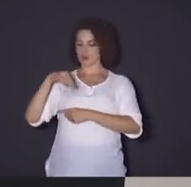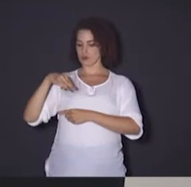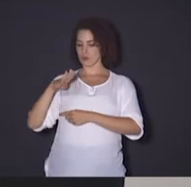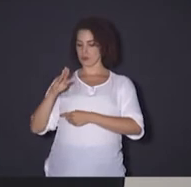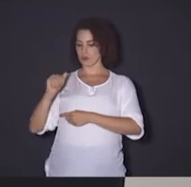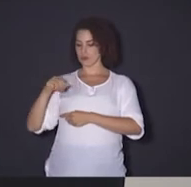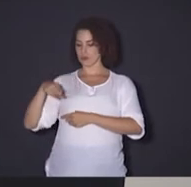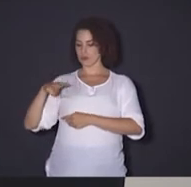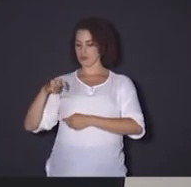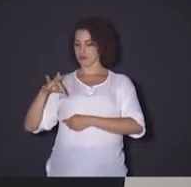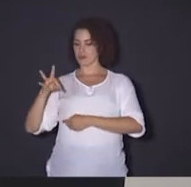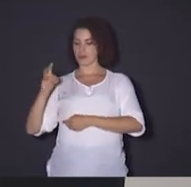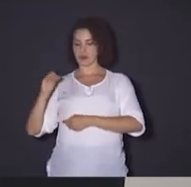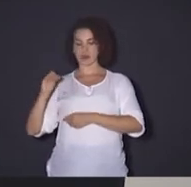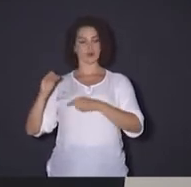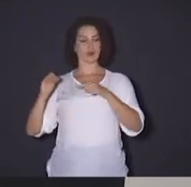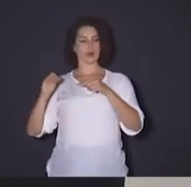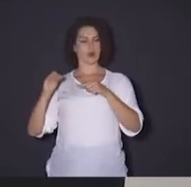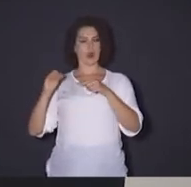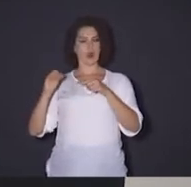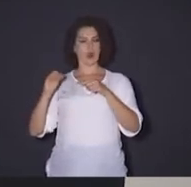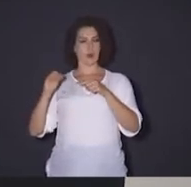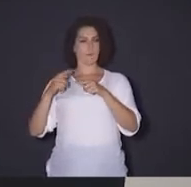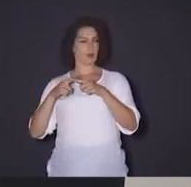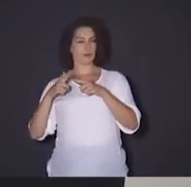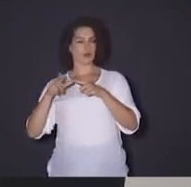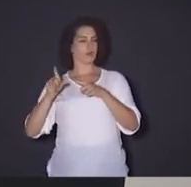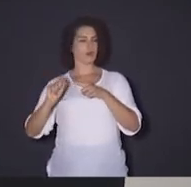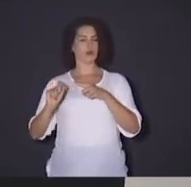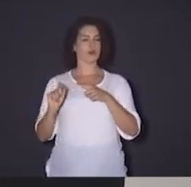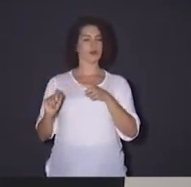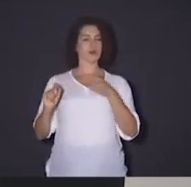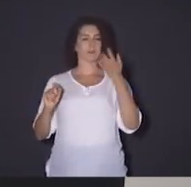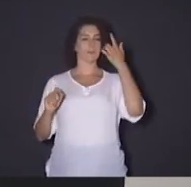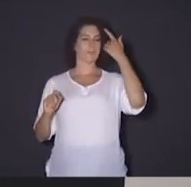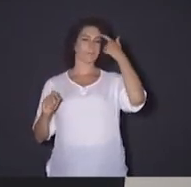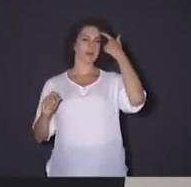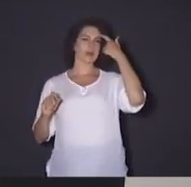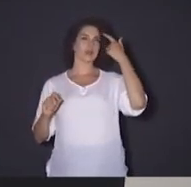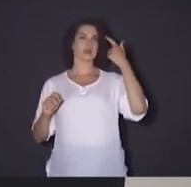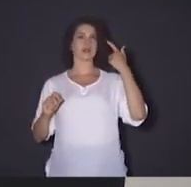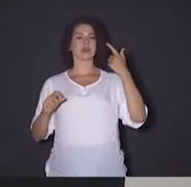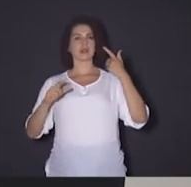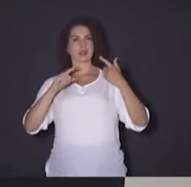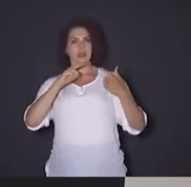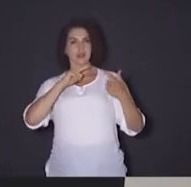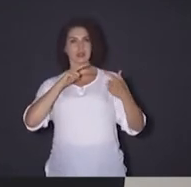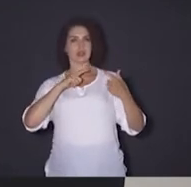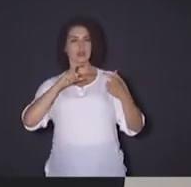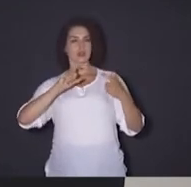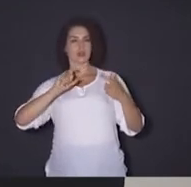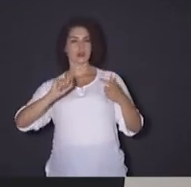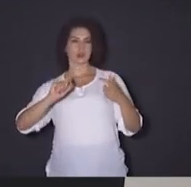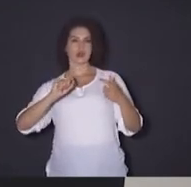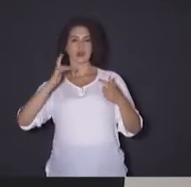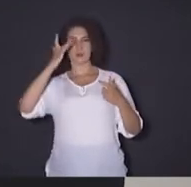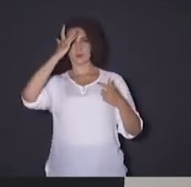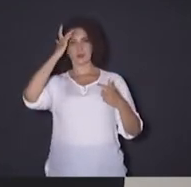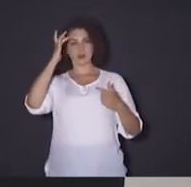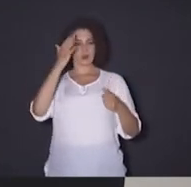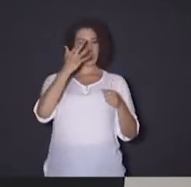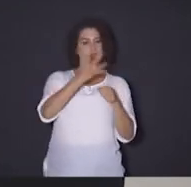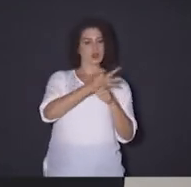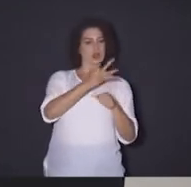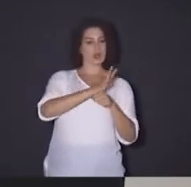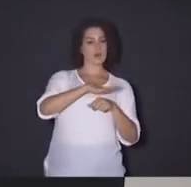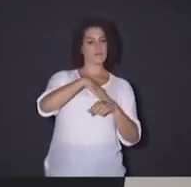pra mim a questão está em achar que existe de novo ranqueamento pessoas que vão ser mais tolerados pelo